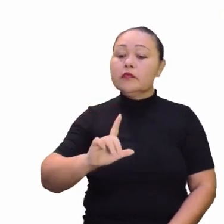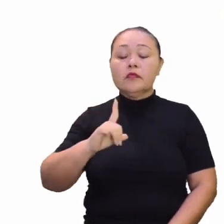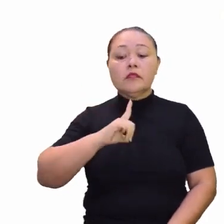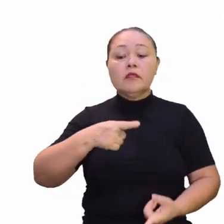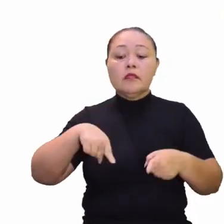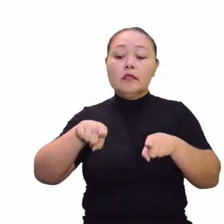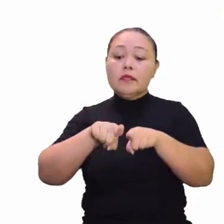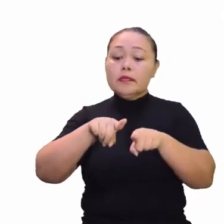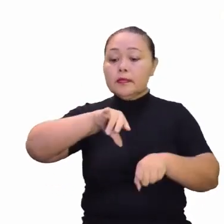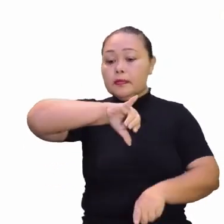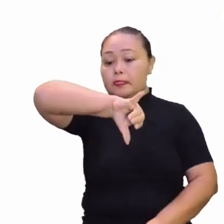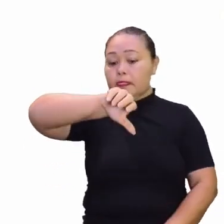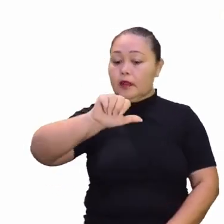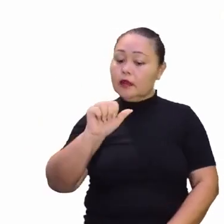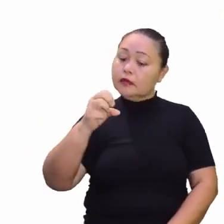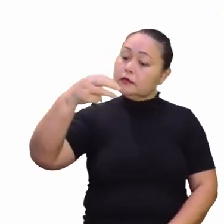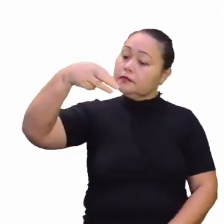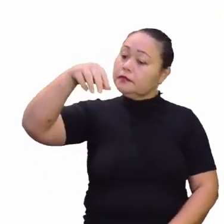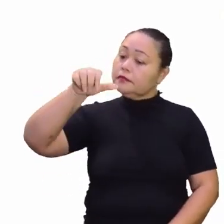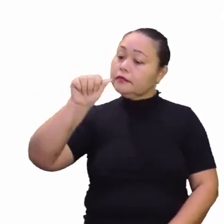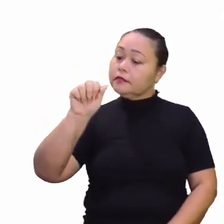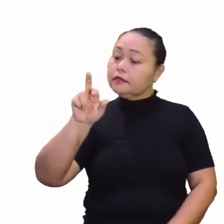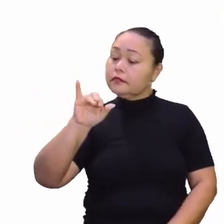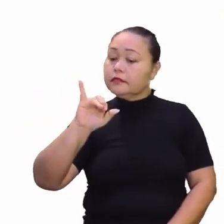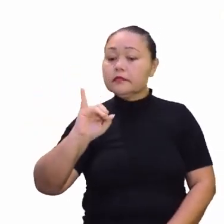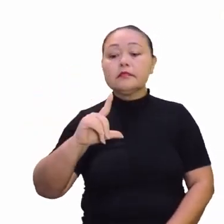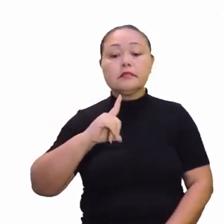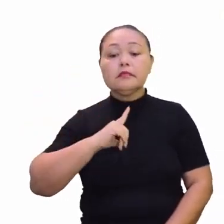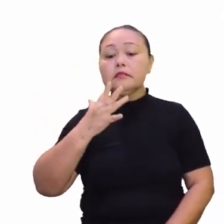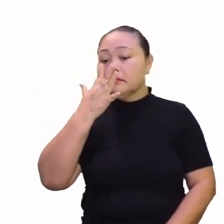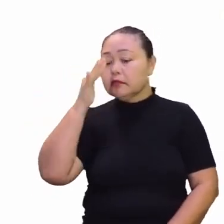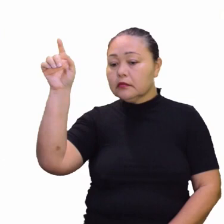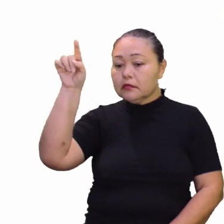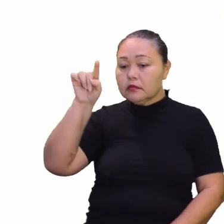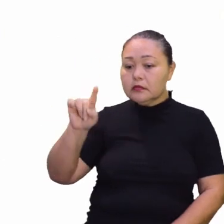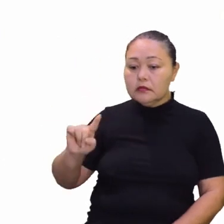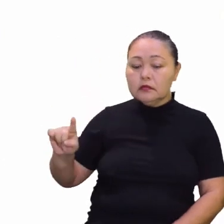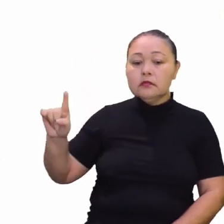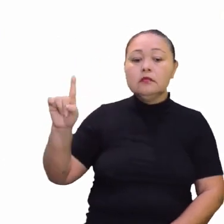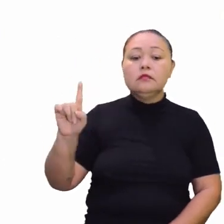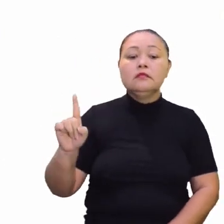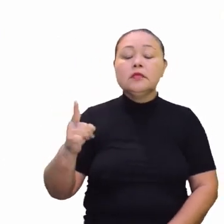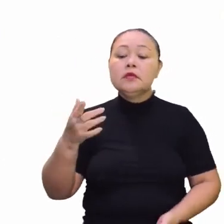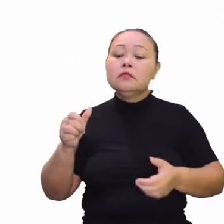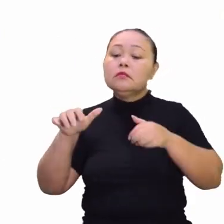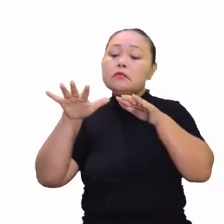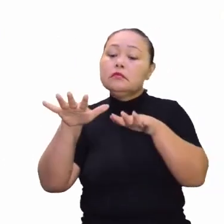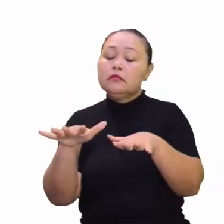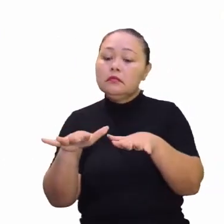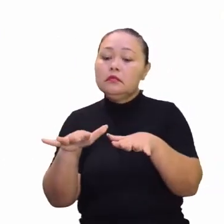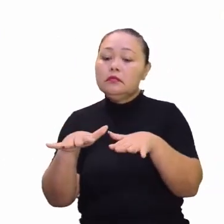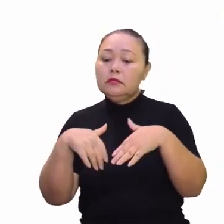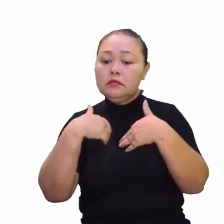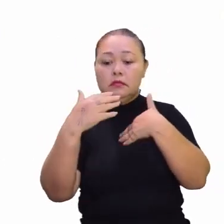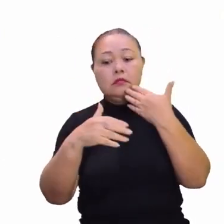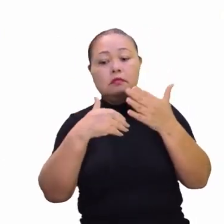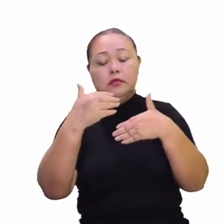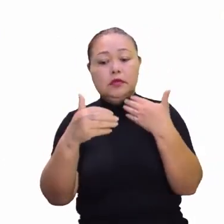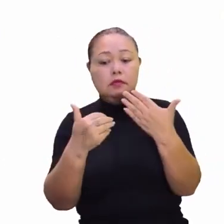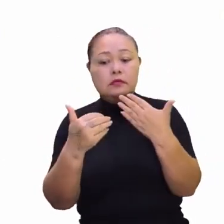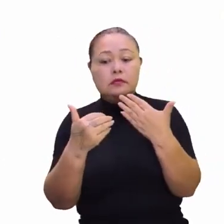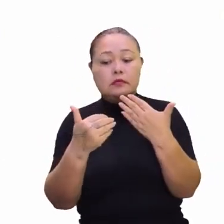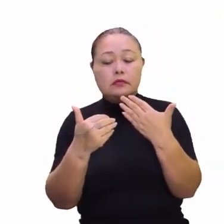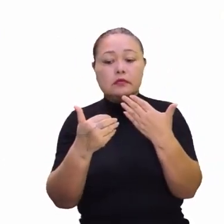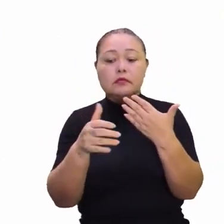bem. Foram aí as regiões onde que a gente consegue observar essa concentração, esse